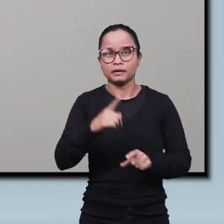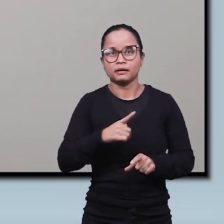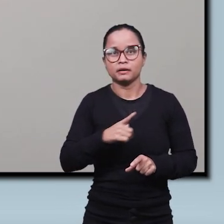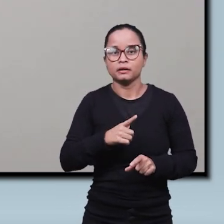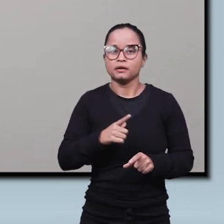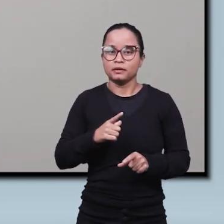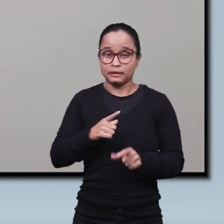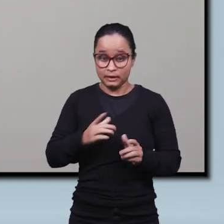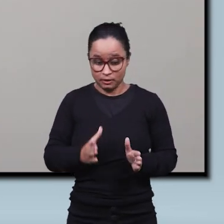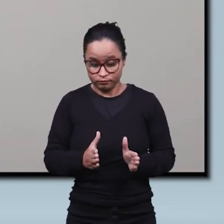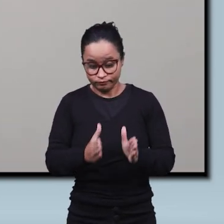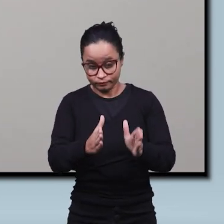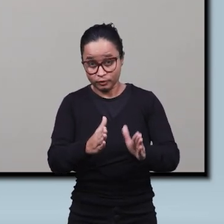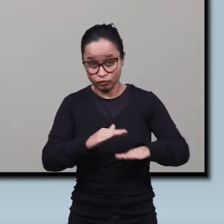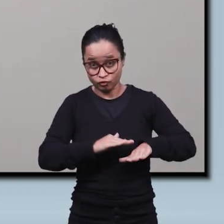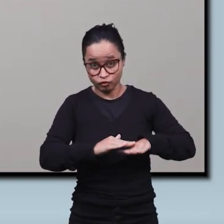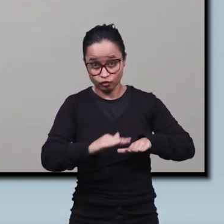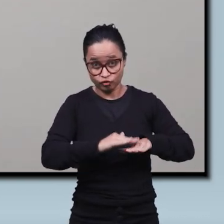também direcionam